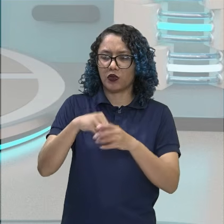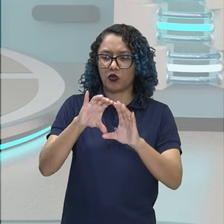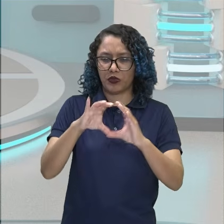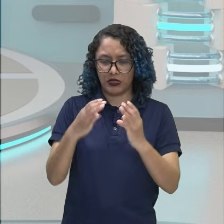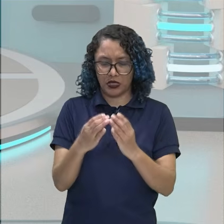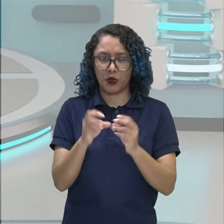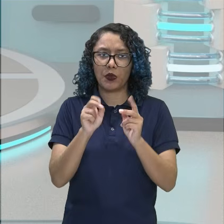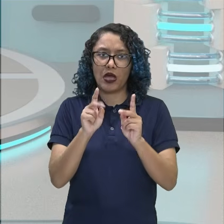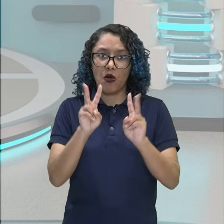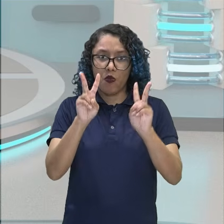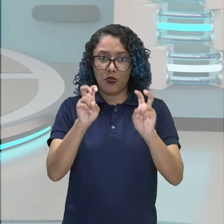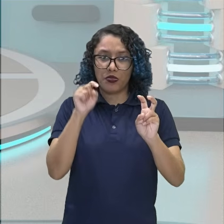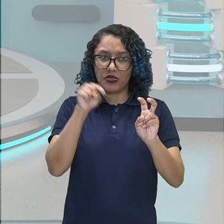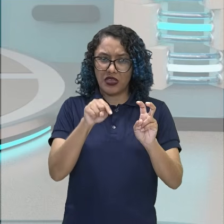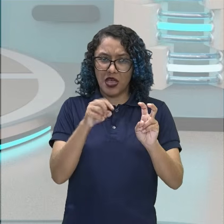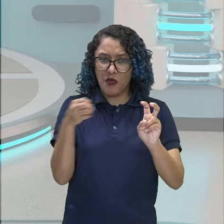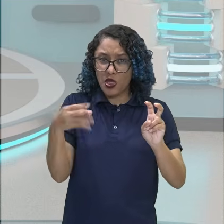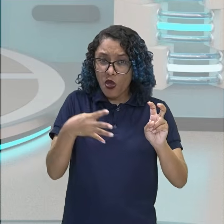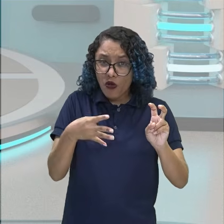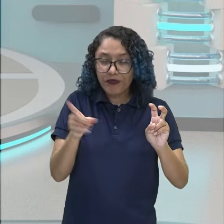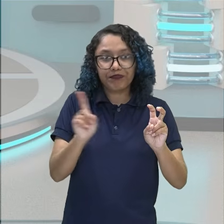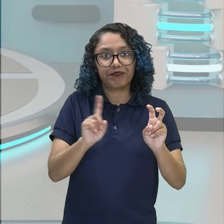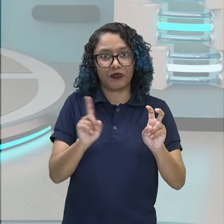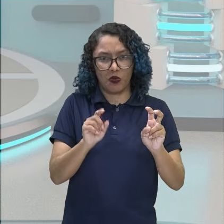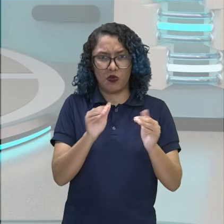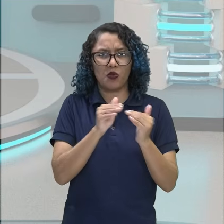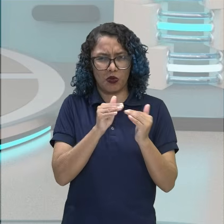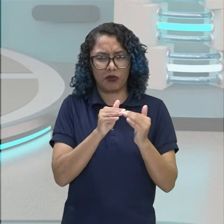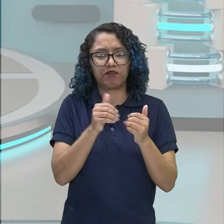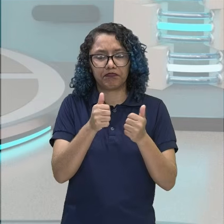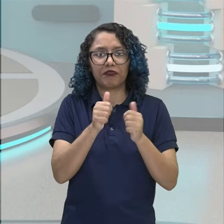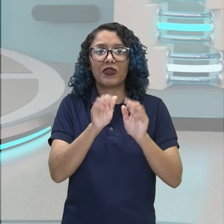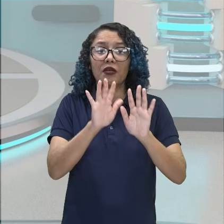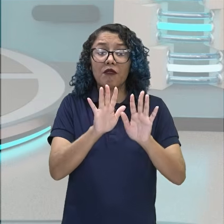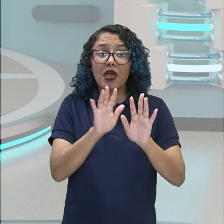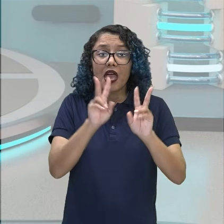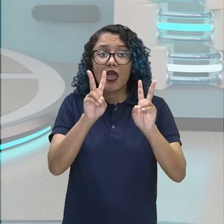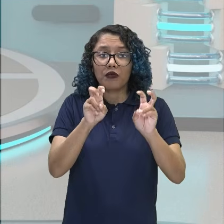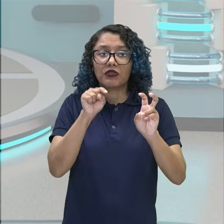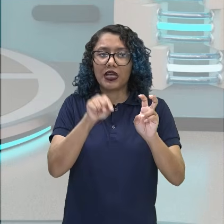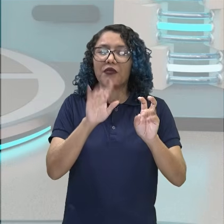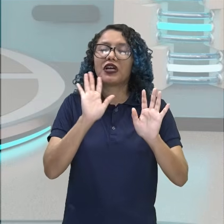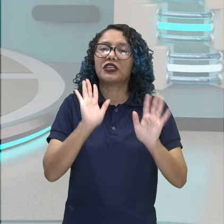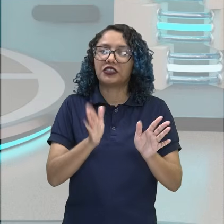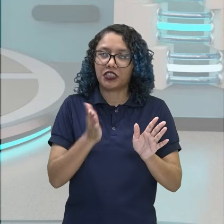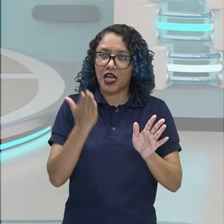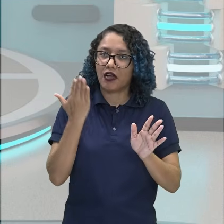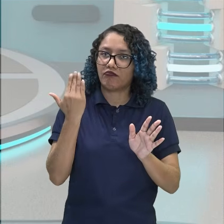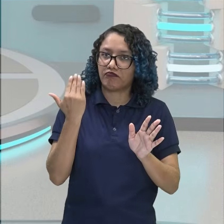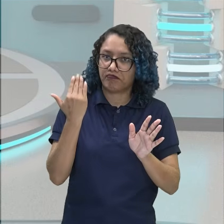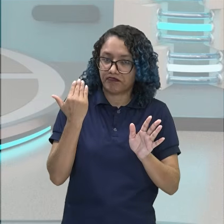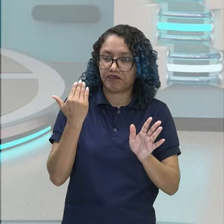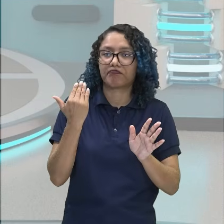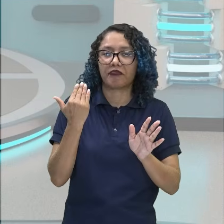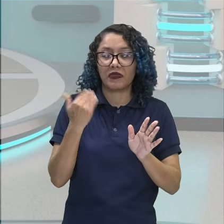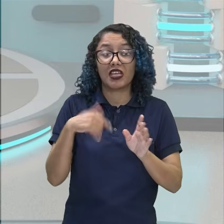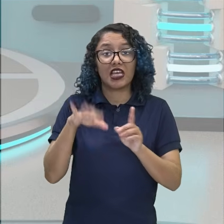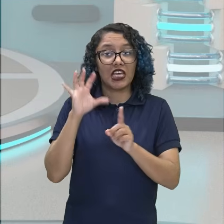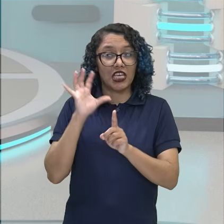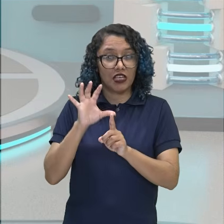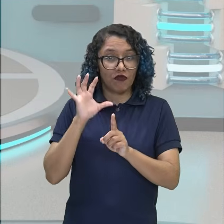tema que não é recente, concordam comigo? Mas é um tema que esteve em evidência, é algo que influenciou e que